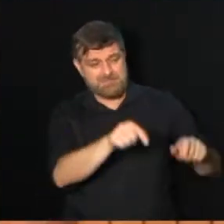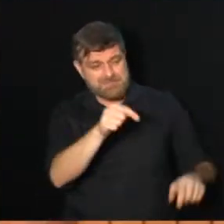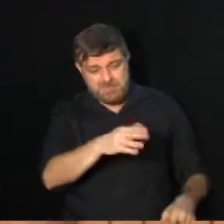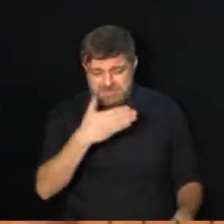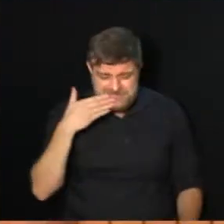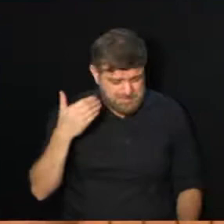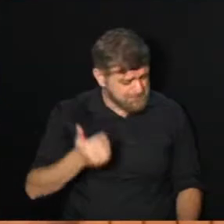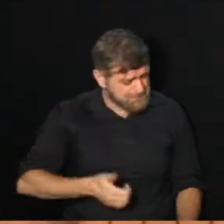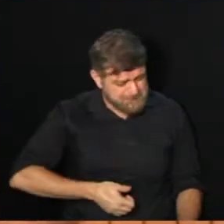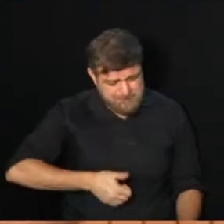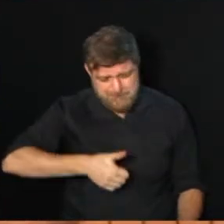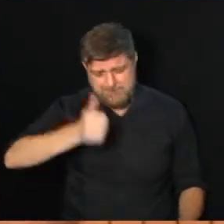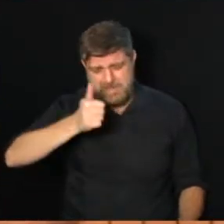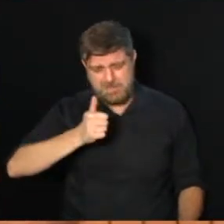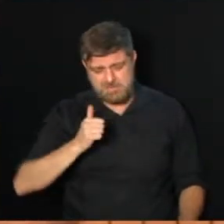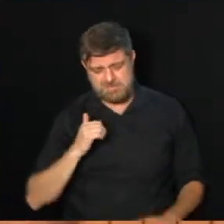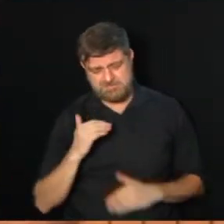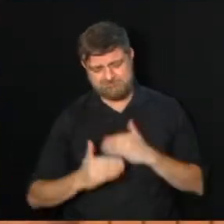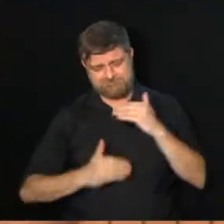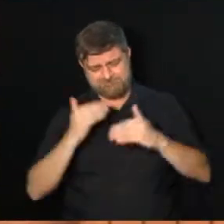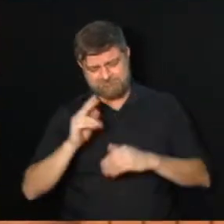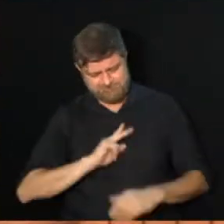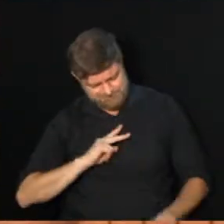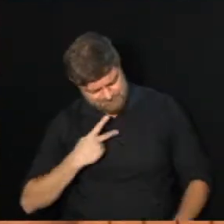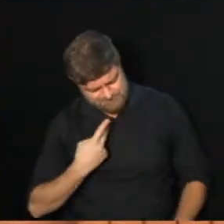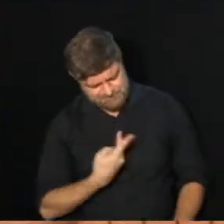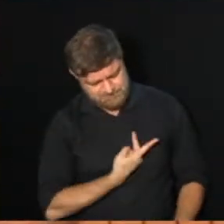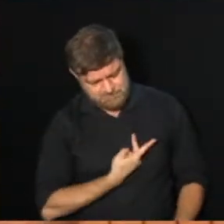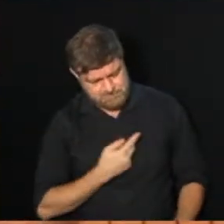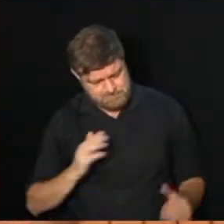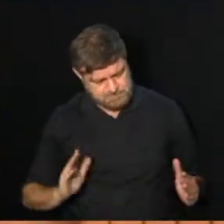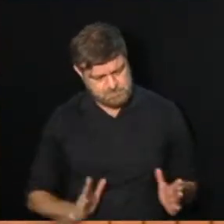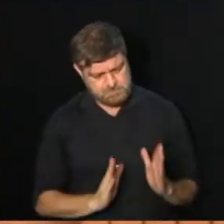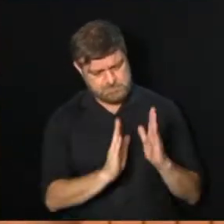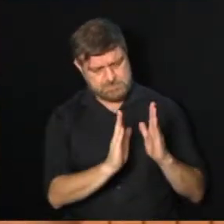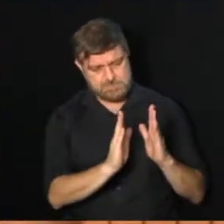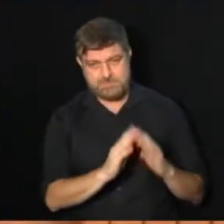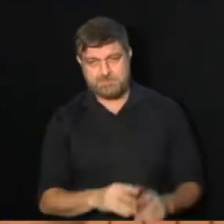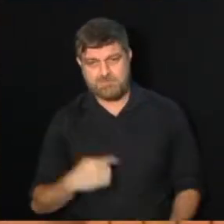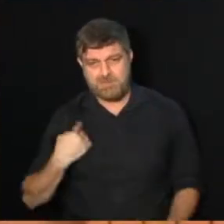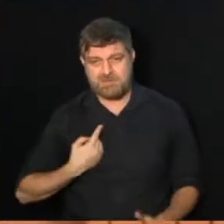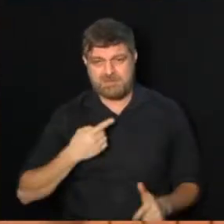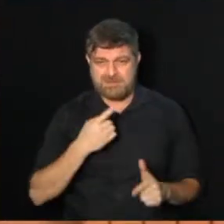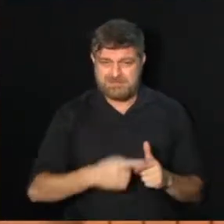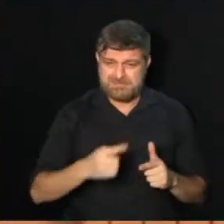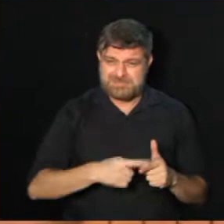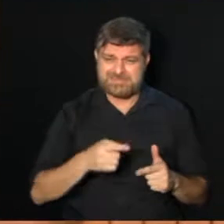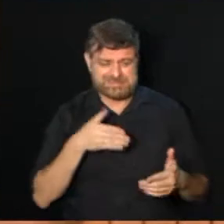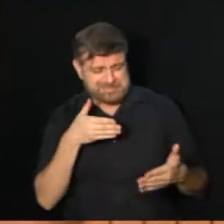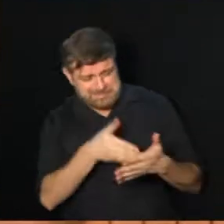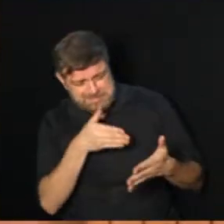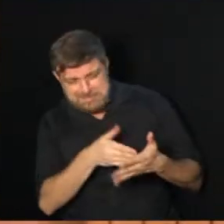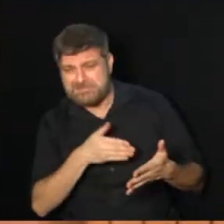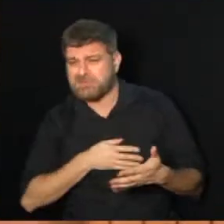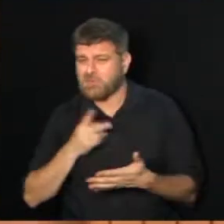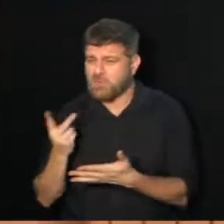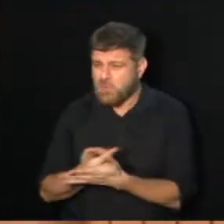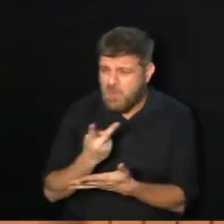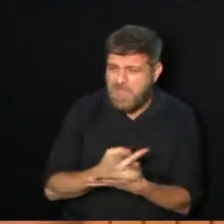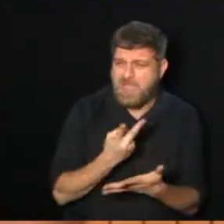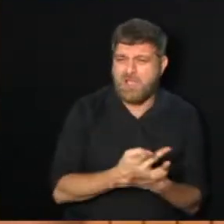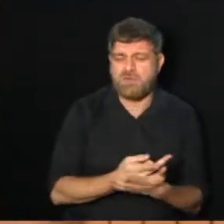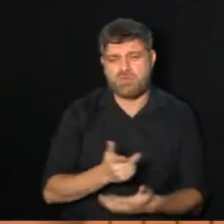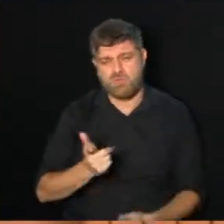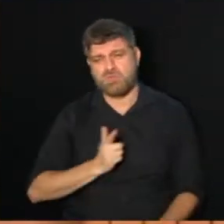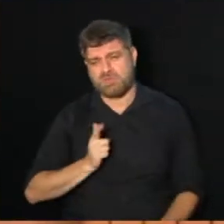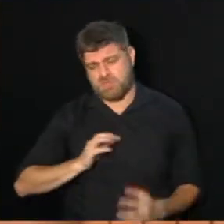melhores desse movimento de enfrentamento das nossas limitações, dos nossos erros.